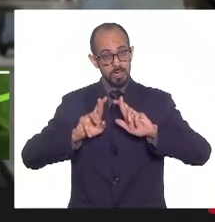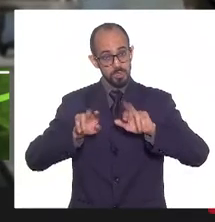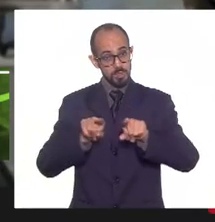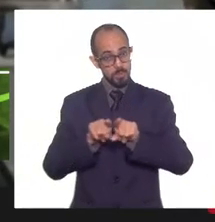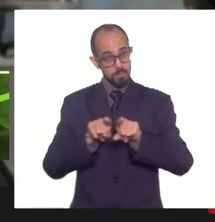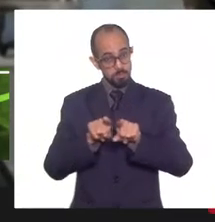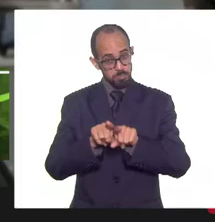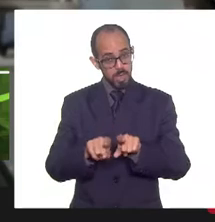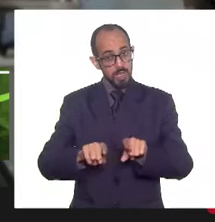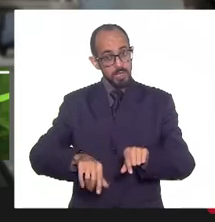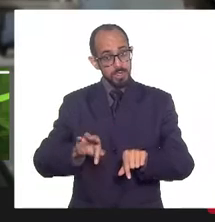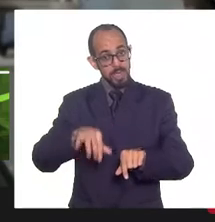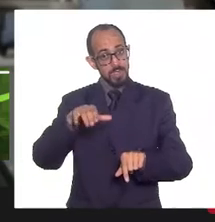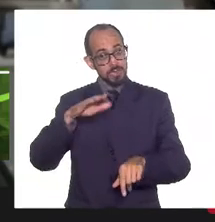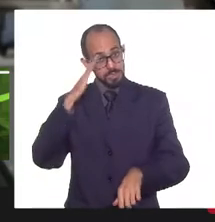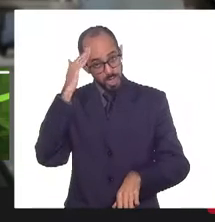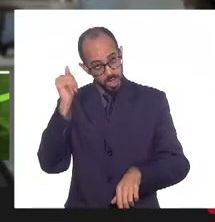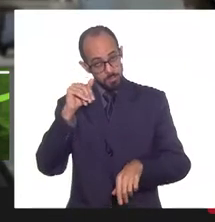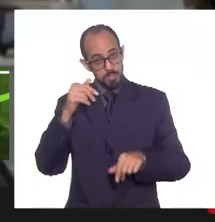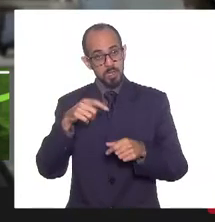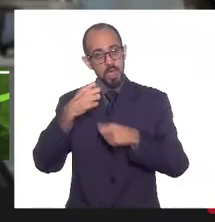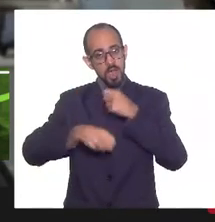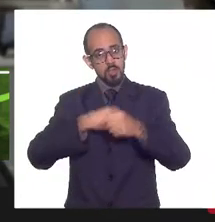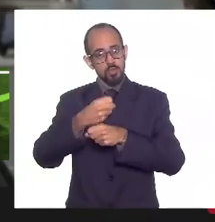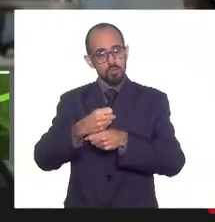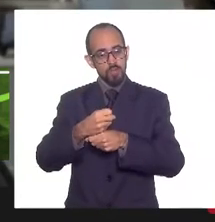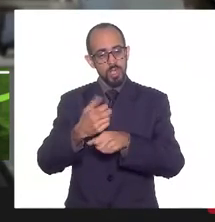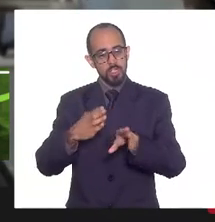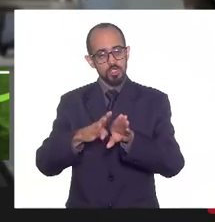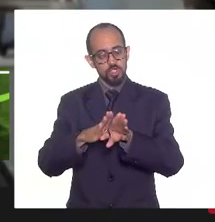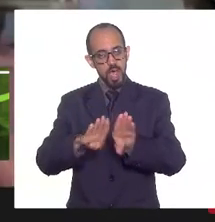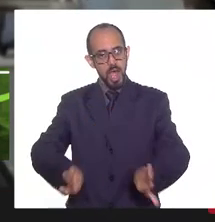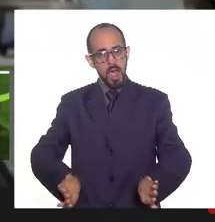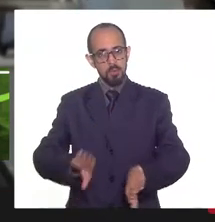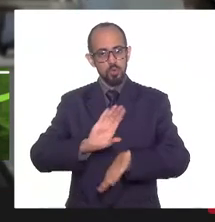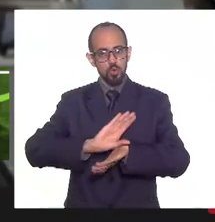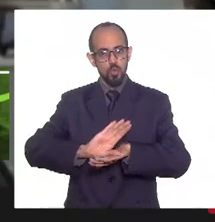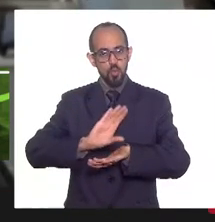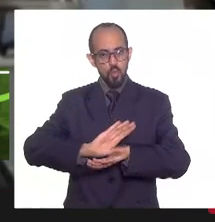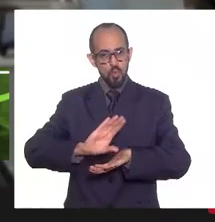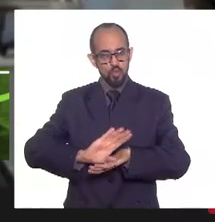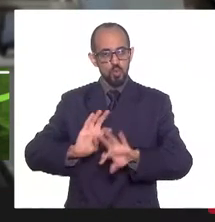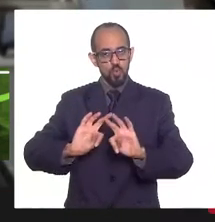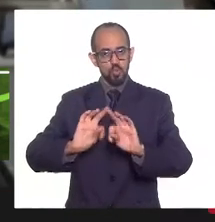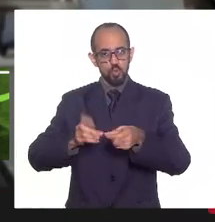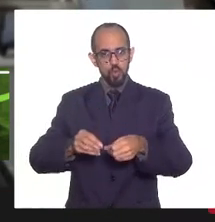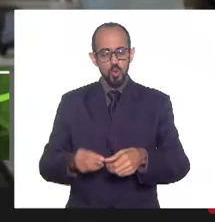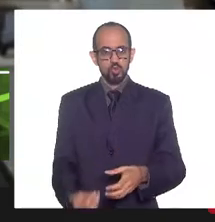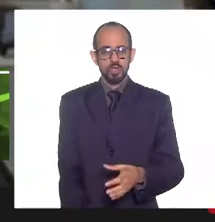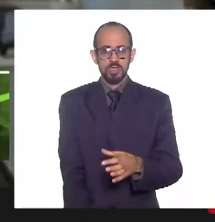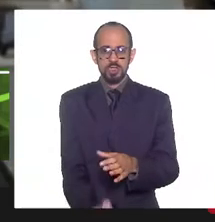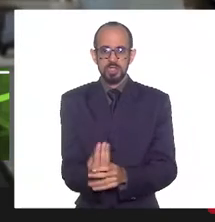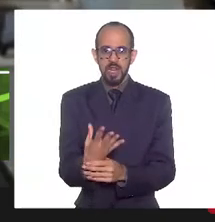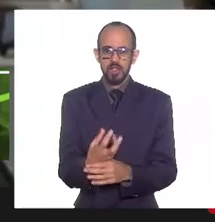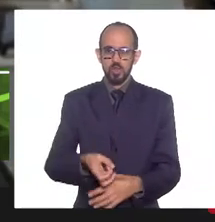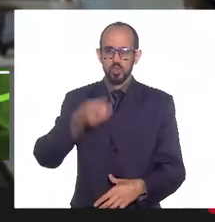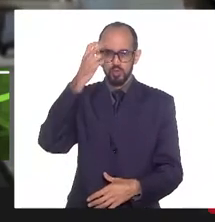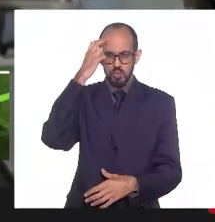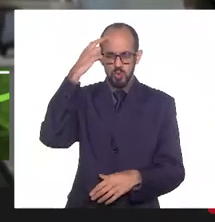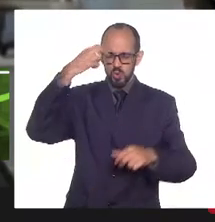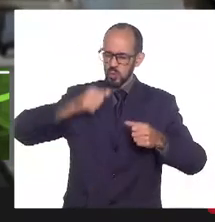sabe abrirmos ano que vem um curso com todos esses fazedores de cultura com um grande